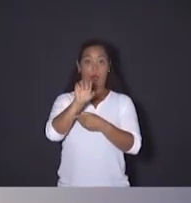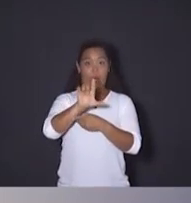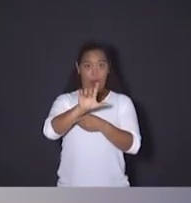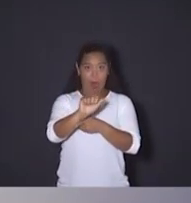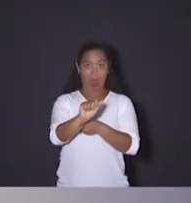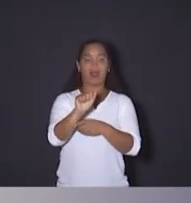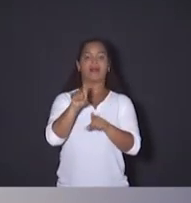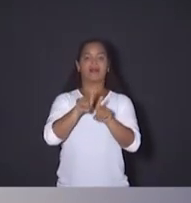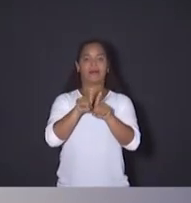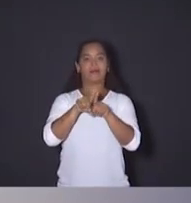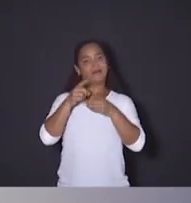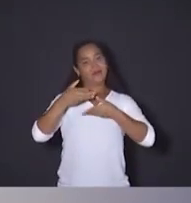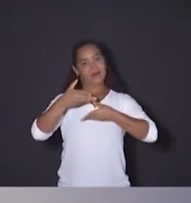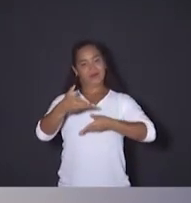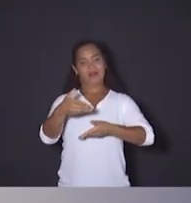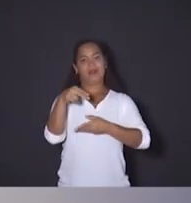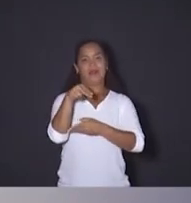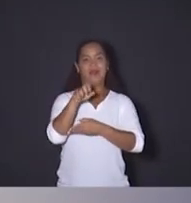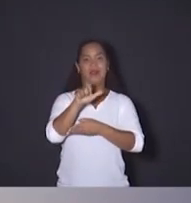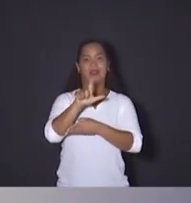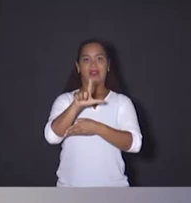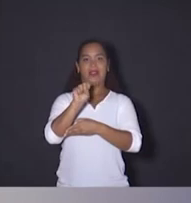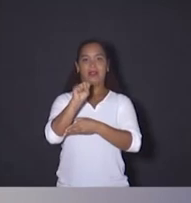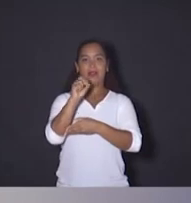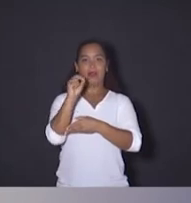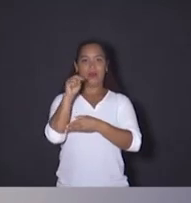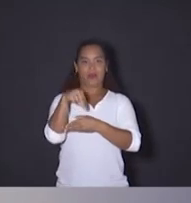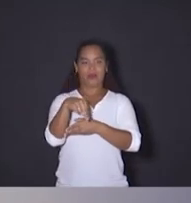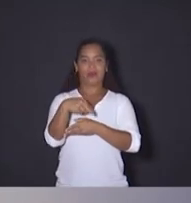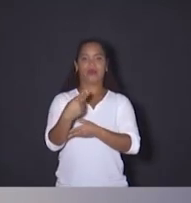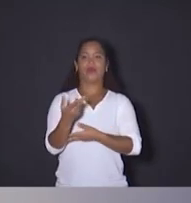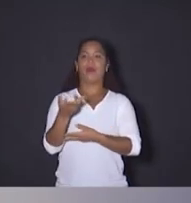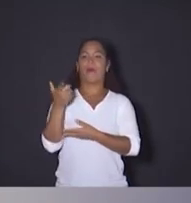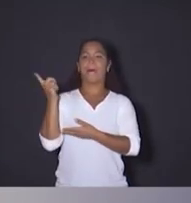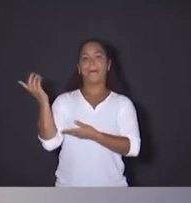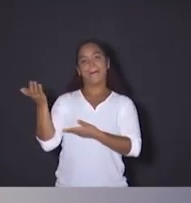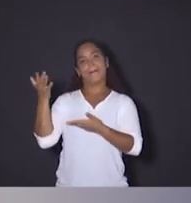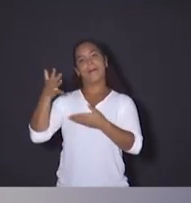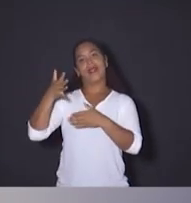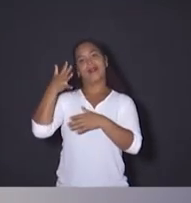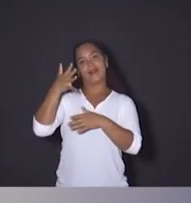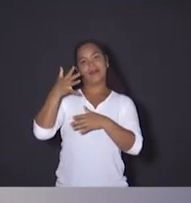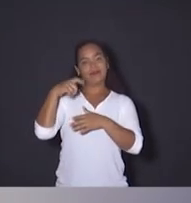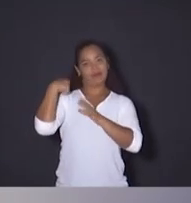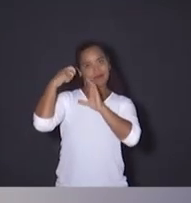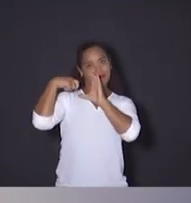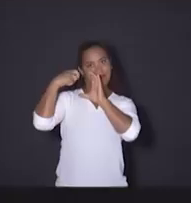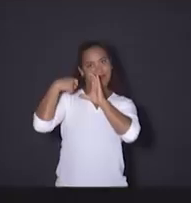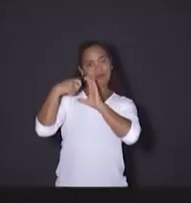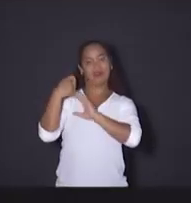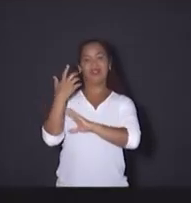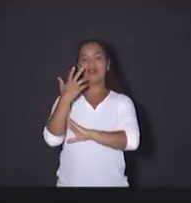convite e Nelson Preto por esse programa tão inteligente.